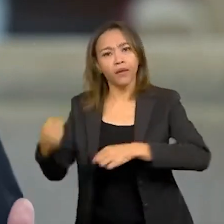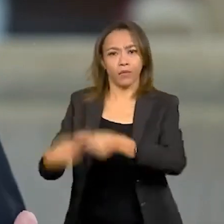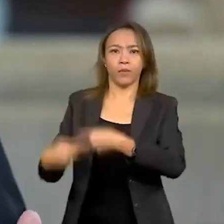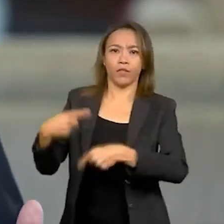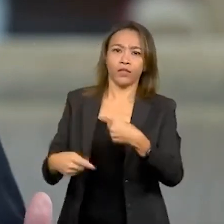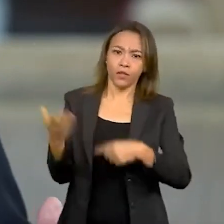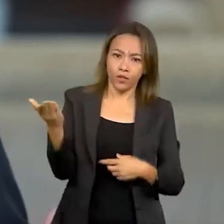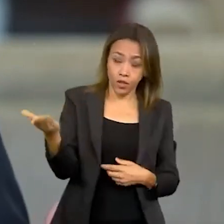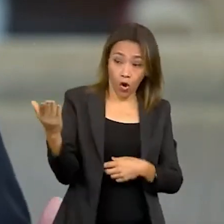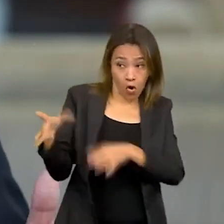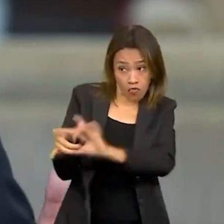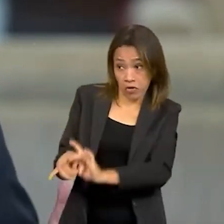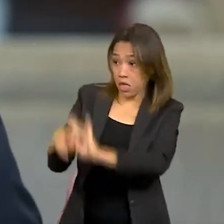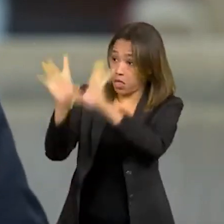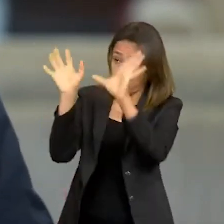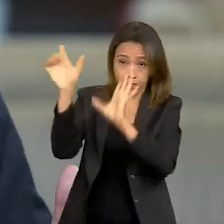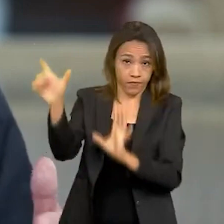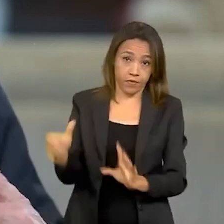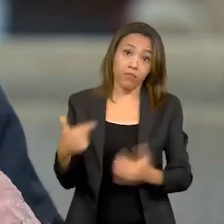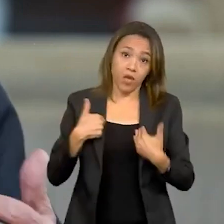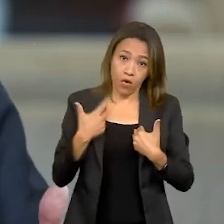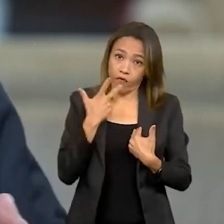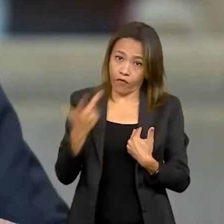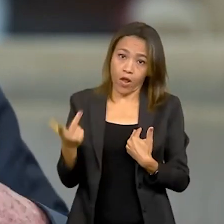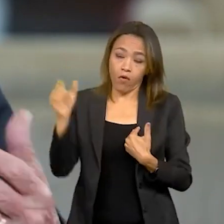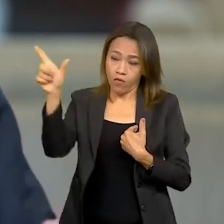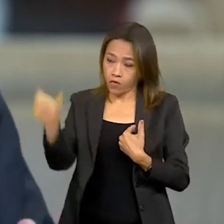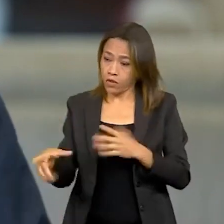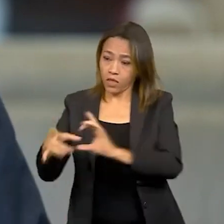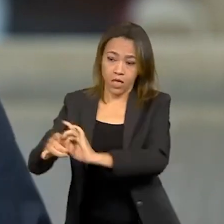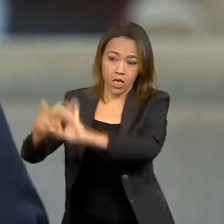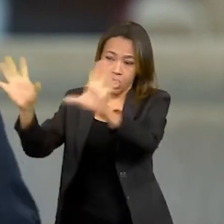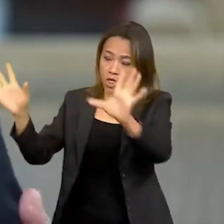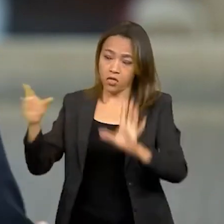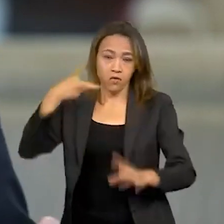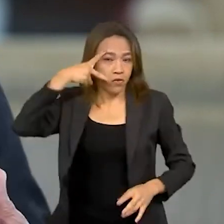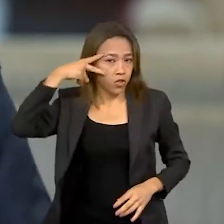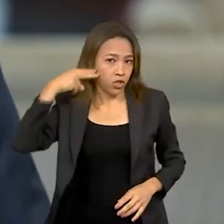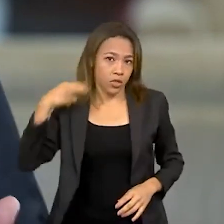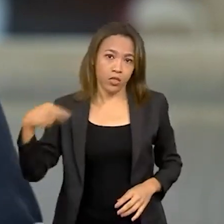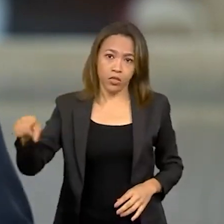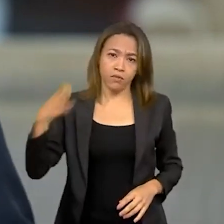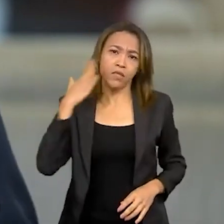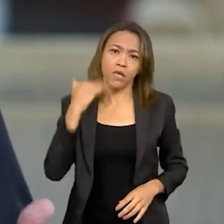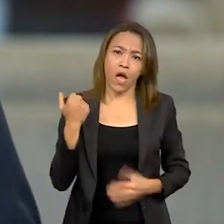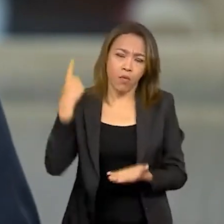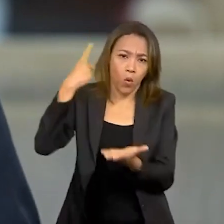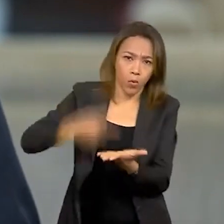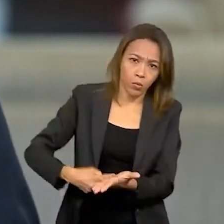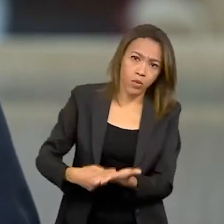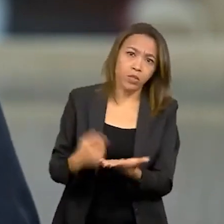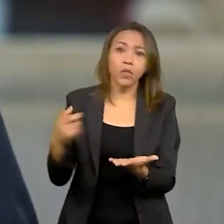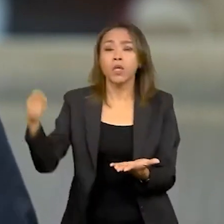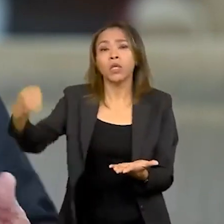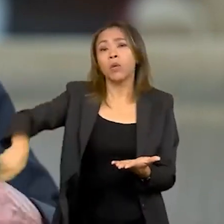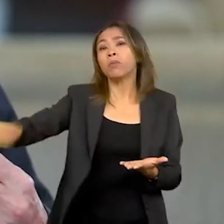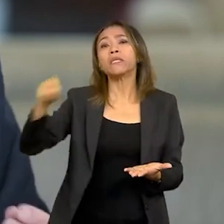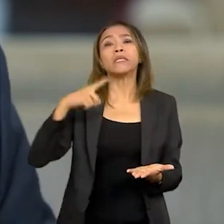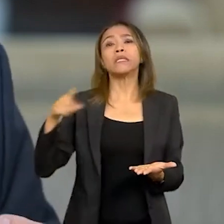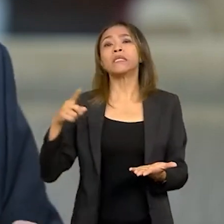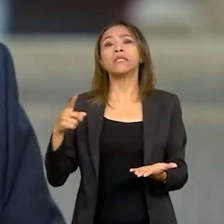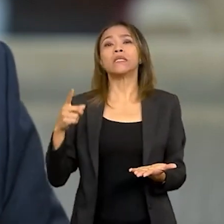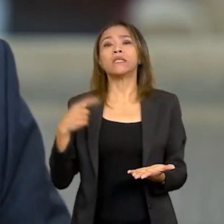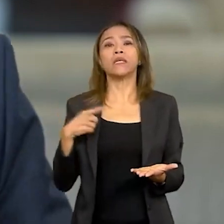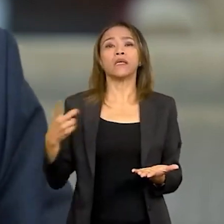você quiser uhum sabe cada um de nós sabe as nossas tarefas as nossas missões ela não precisa de cargo para ser importante ela não